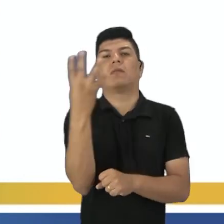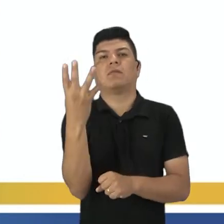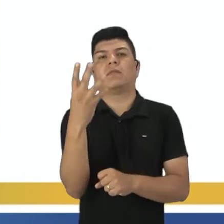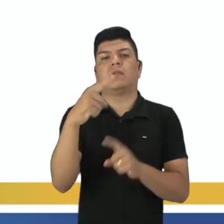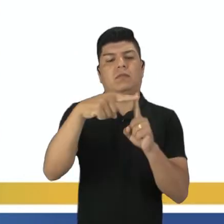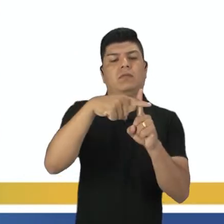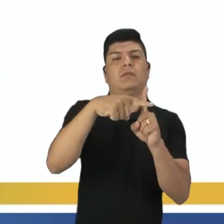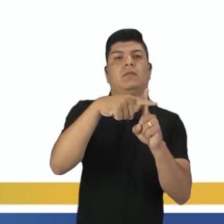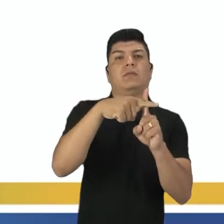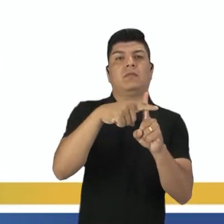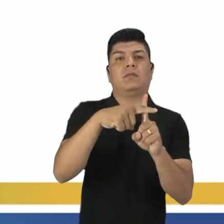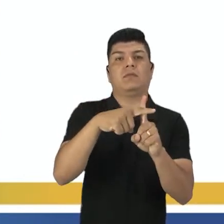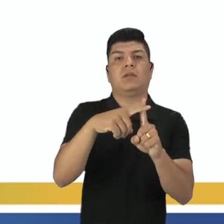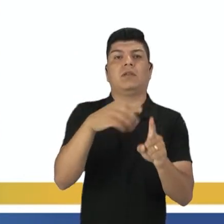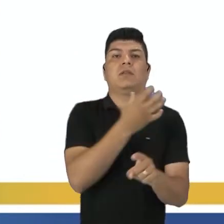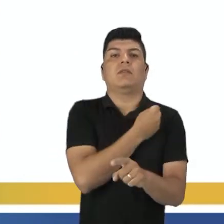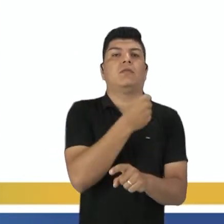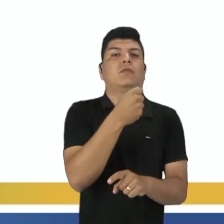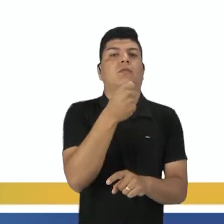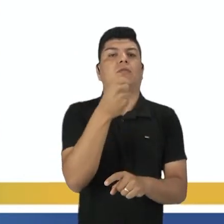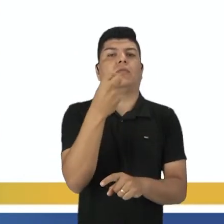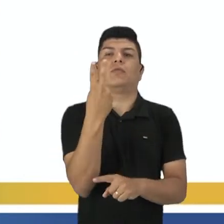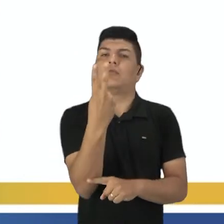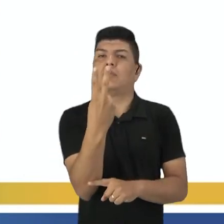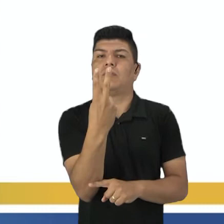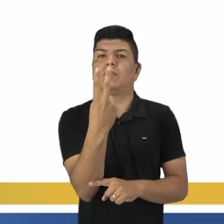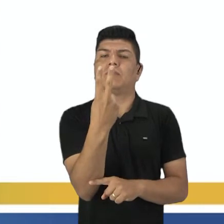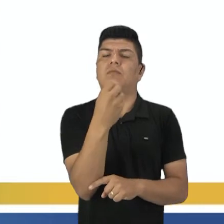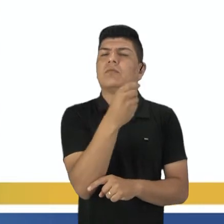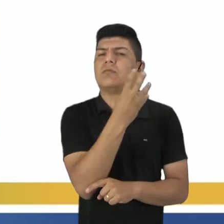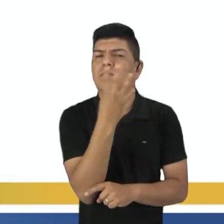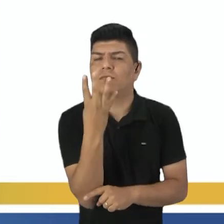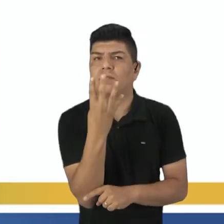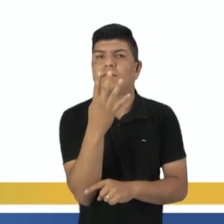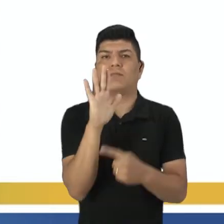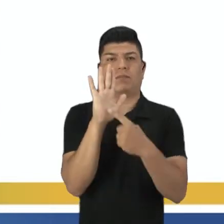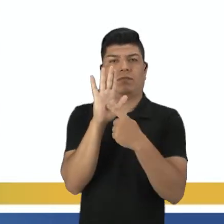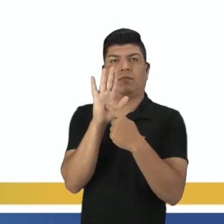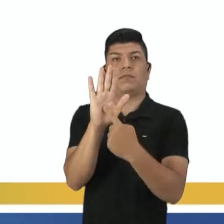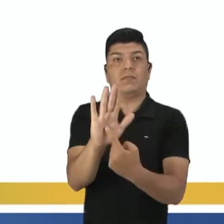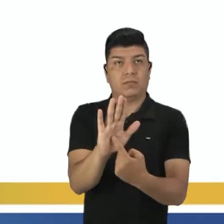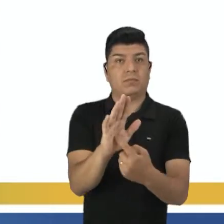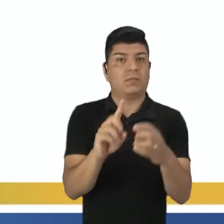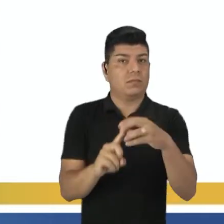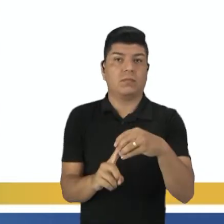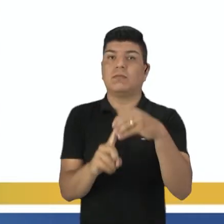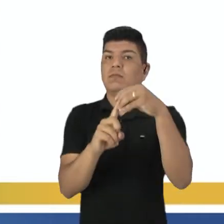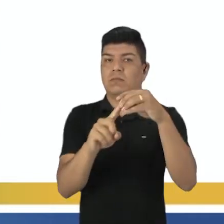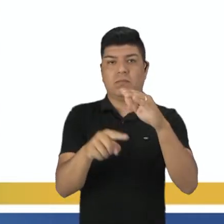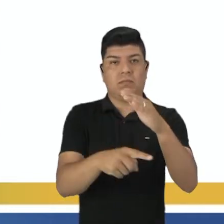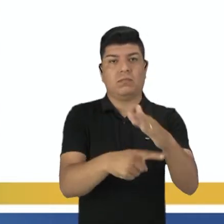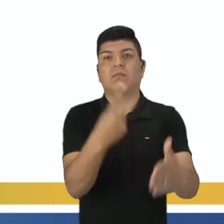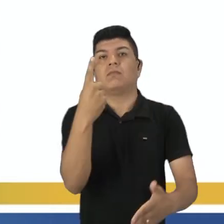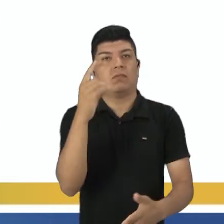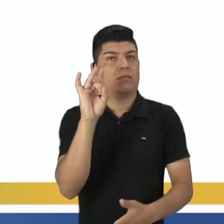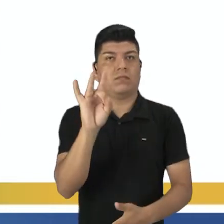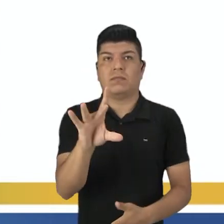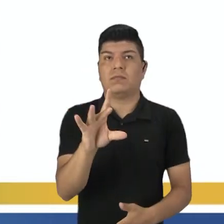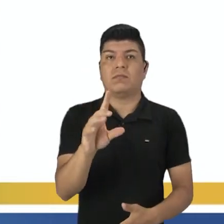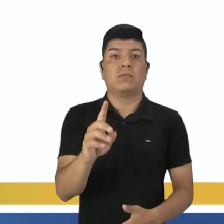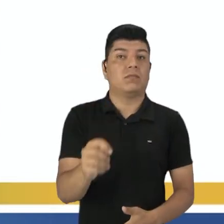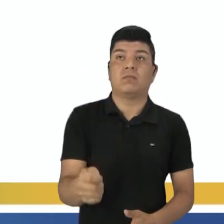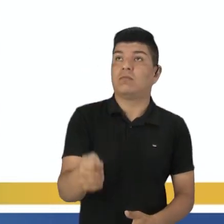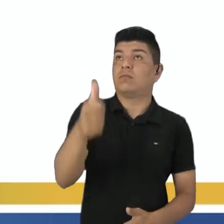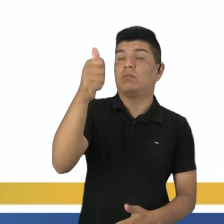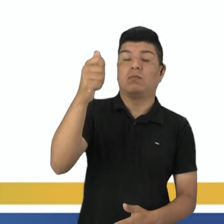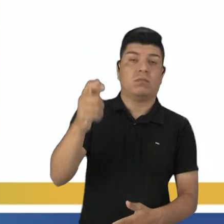somei faces que deu o número 2, né? O somatório. Apareceu lá na frequência absoluta apenas uma vez. Então, só teve um lançamento que eu